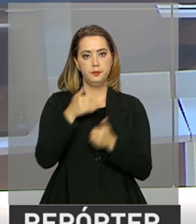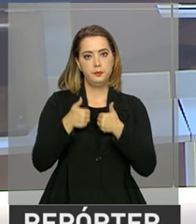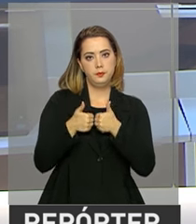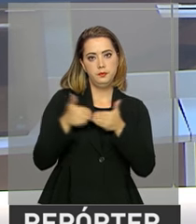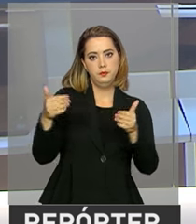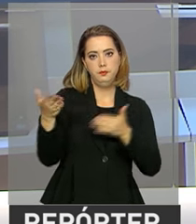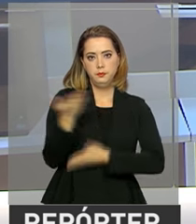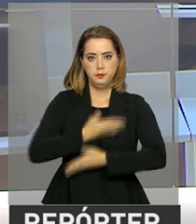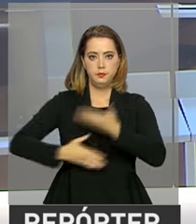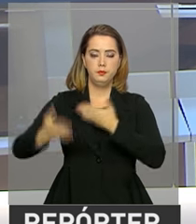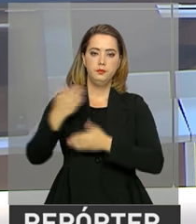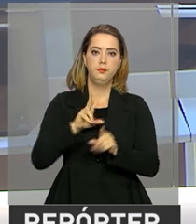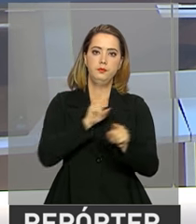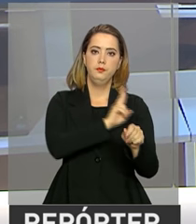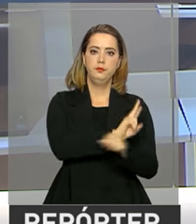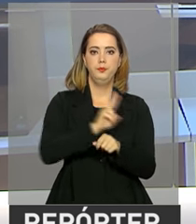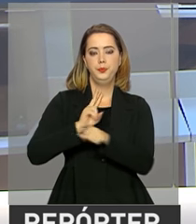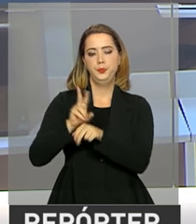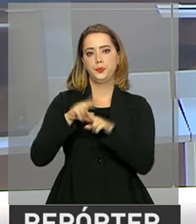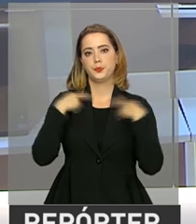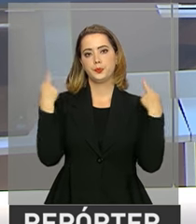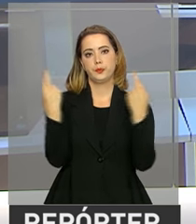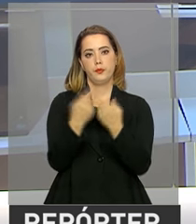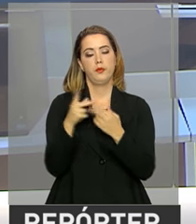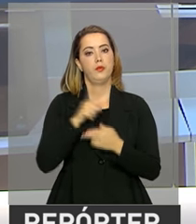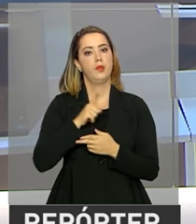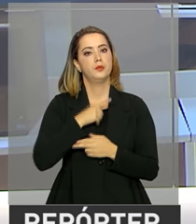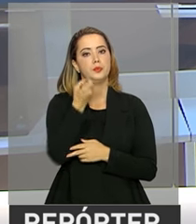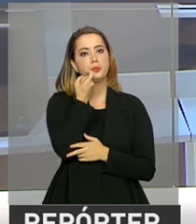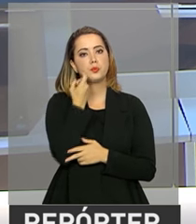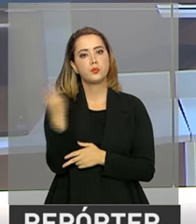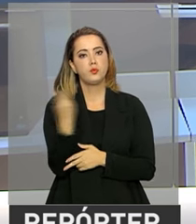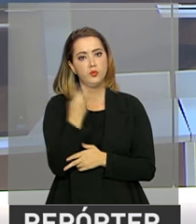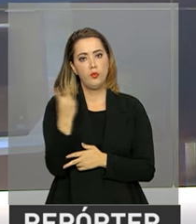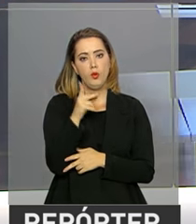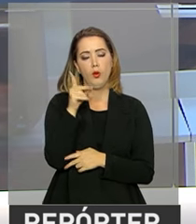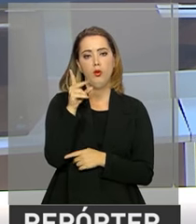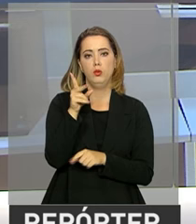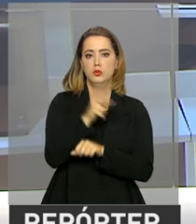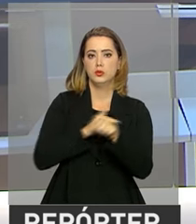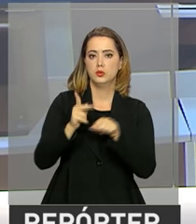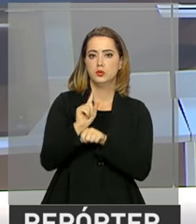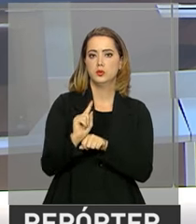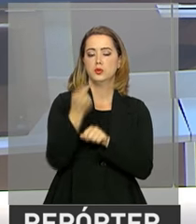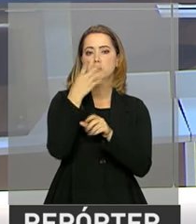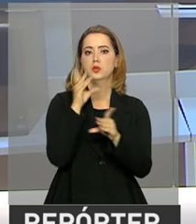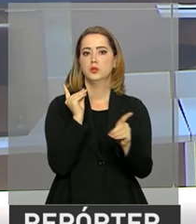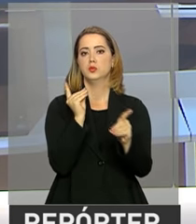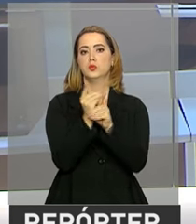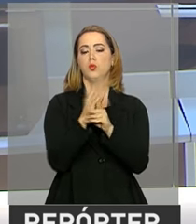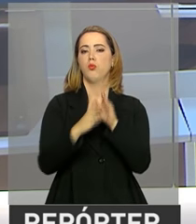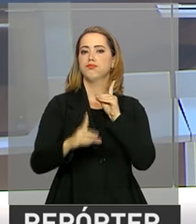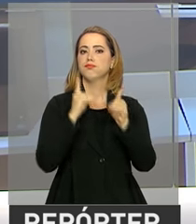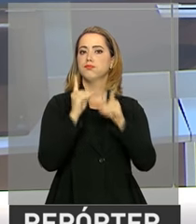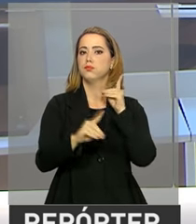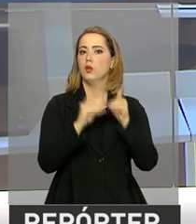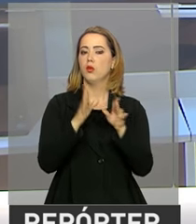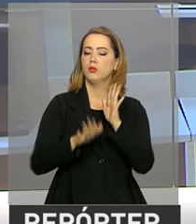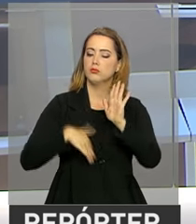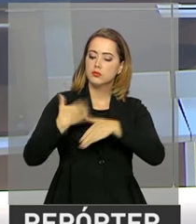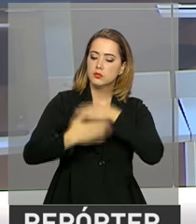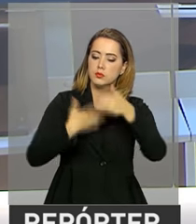defesa. Esse foi o tema de uma reunião realizada hoje entre representantes dos dois países. Foi o primeiro encontro de um diálogo que deve se